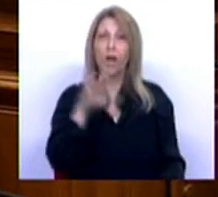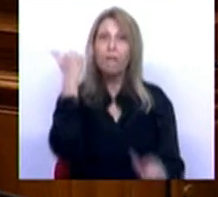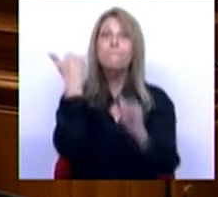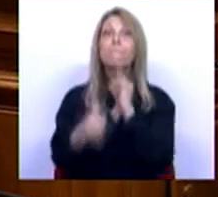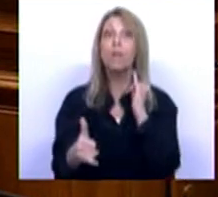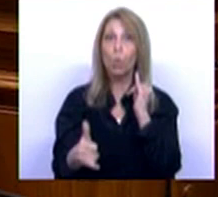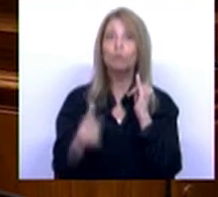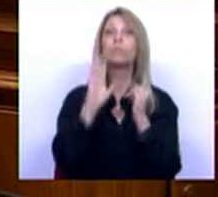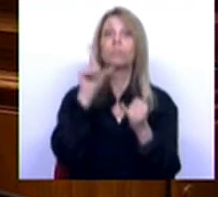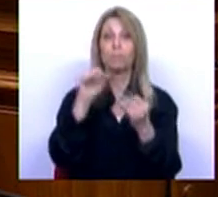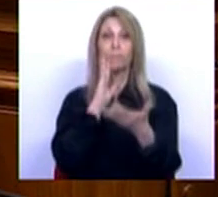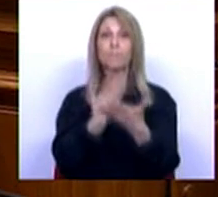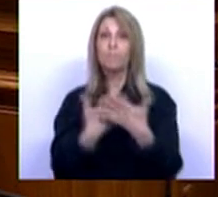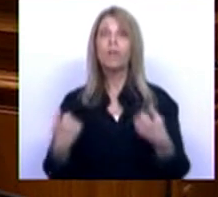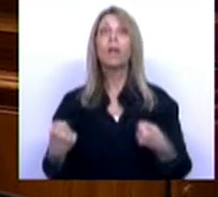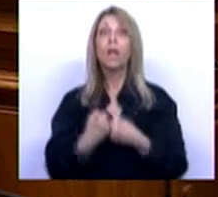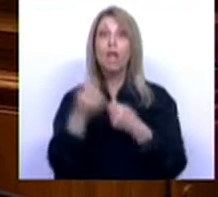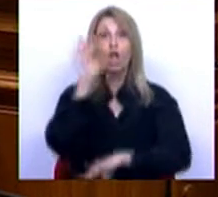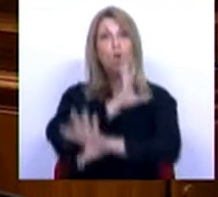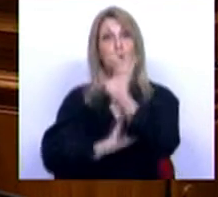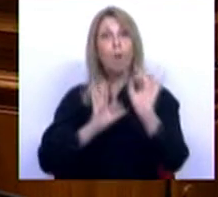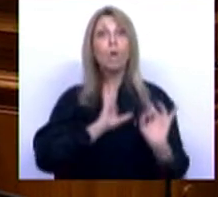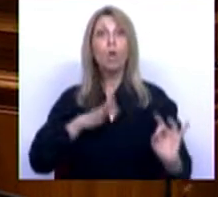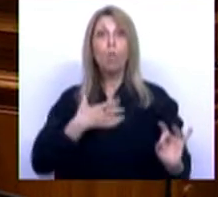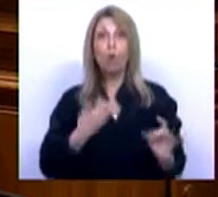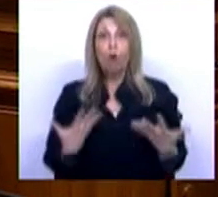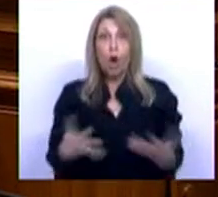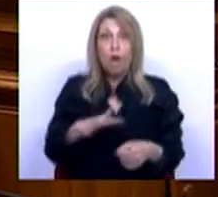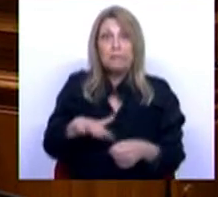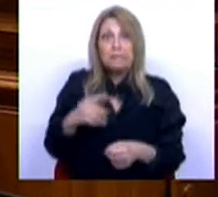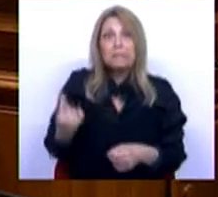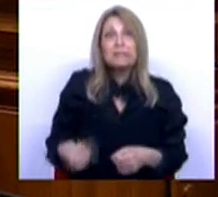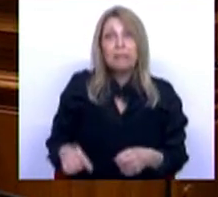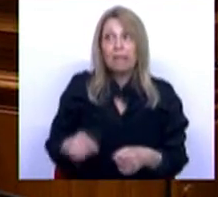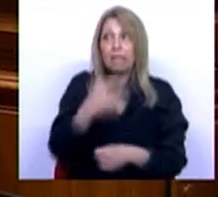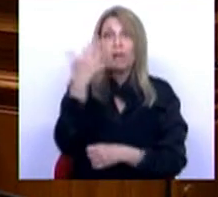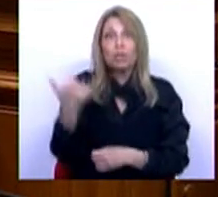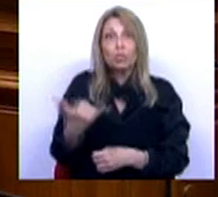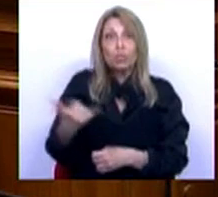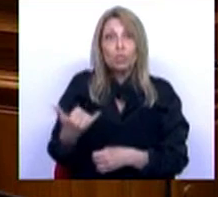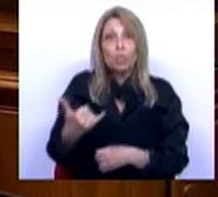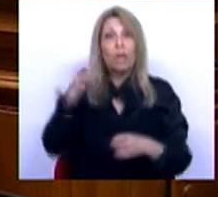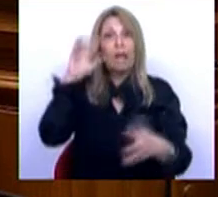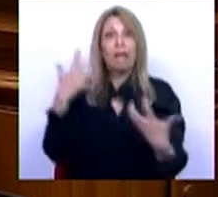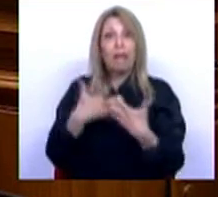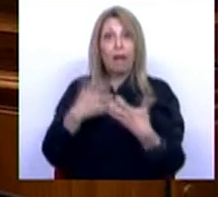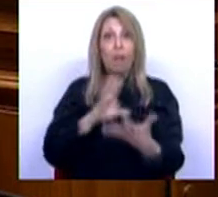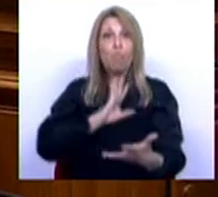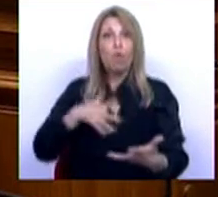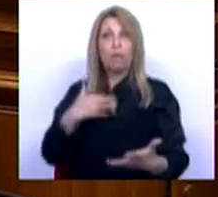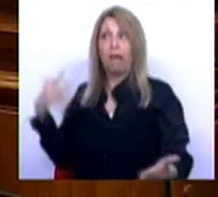títulos desafiante que a Europa e o mundo estão a viver desde a Segunda Guerra Mundial. Mas eu